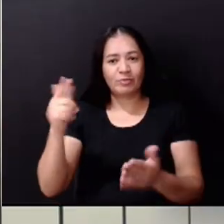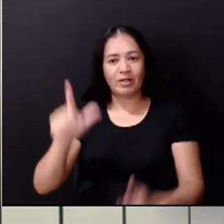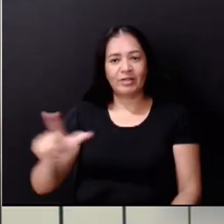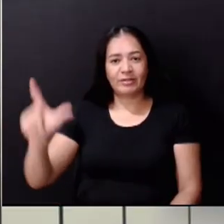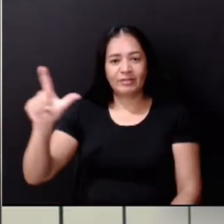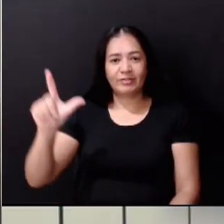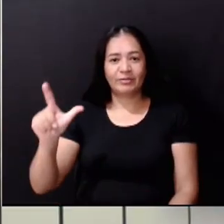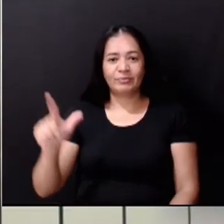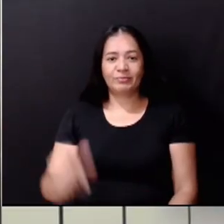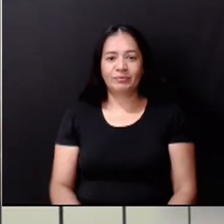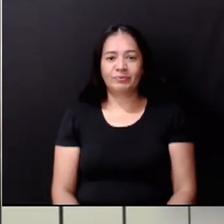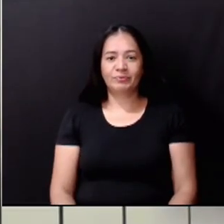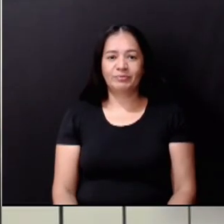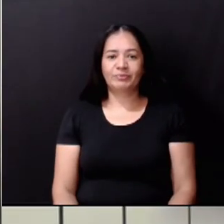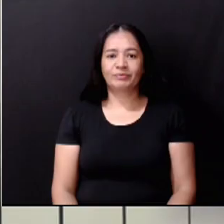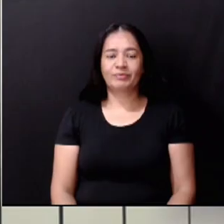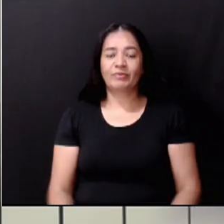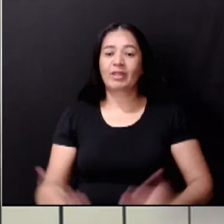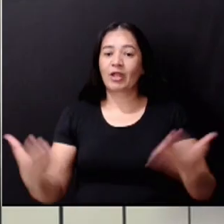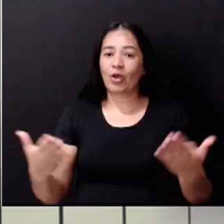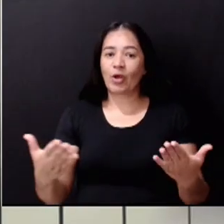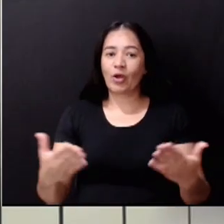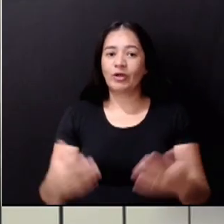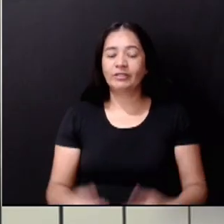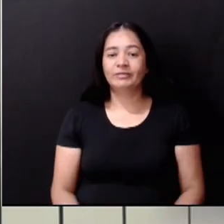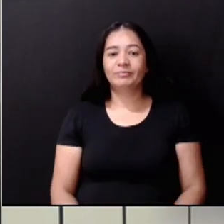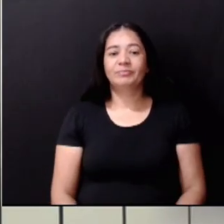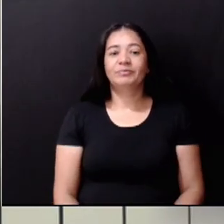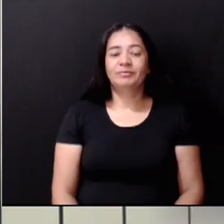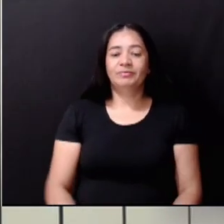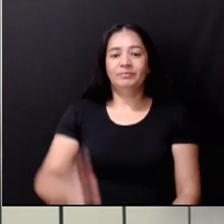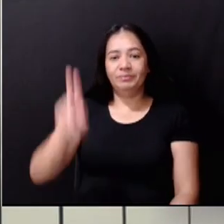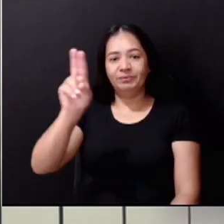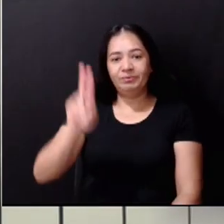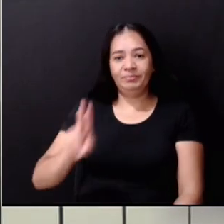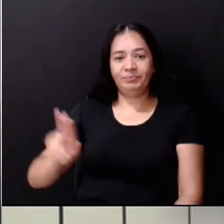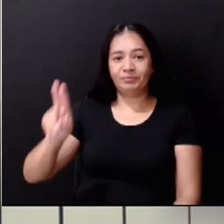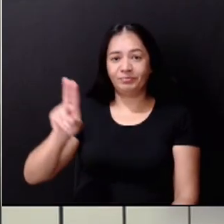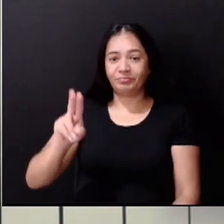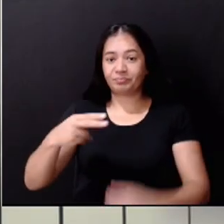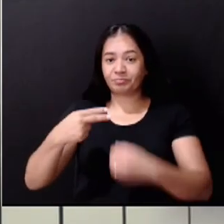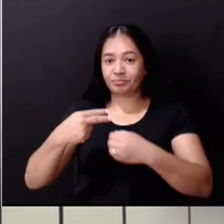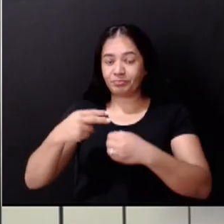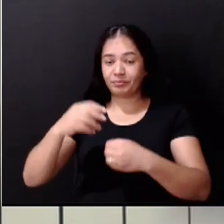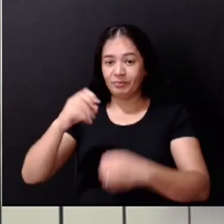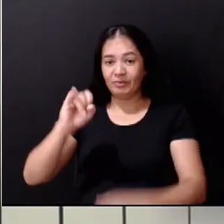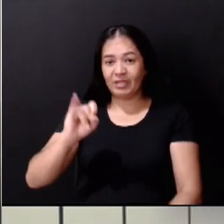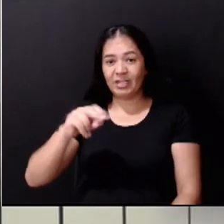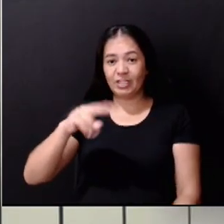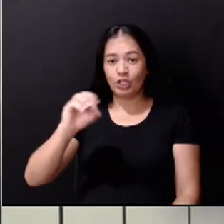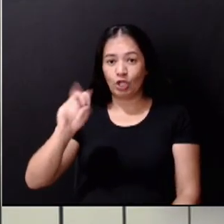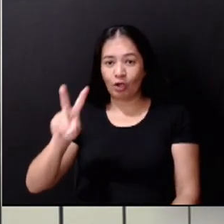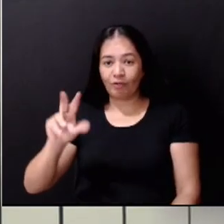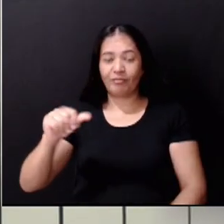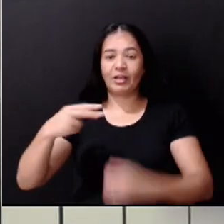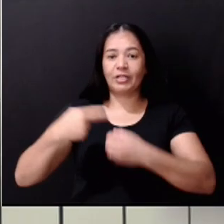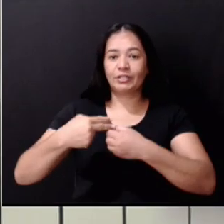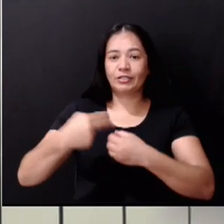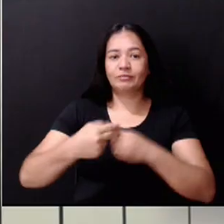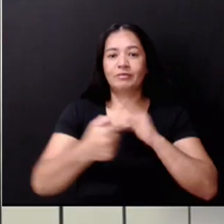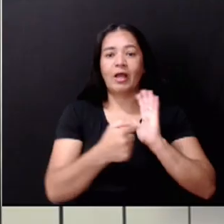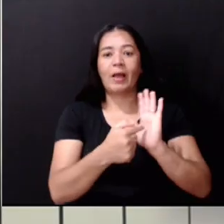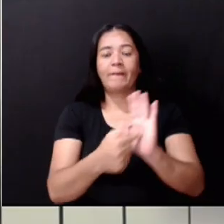E olha só, a Agência de Inovação da Universidade Estadual de Campinas, a Inova Unicamp, apresentou os dados do